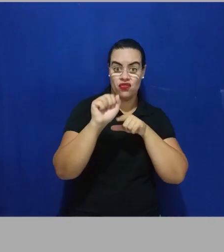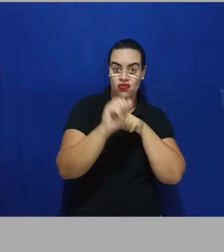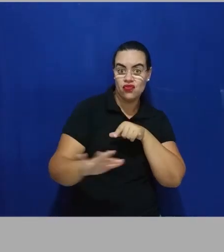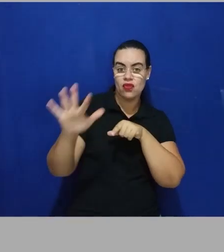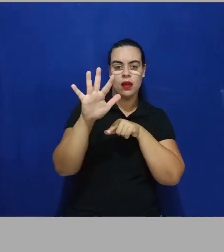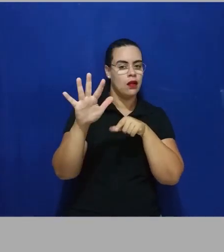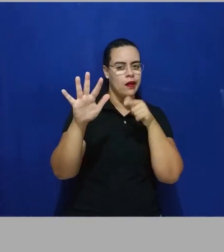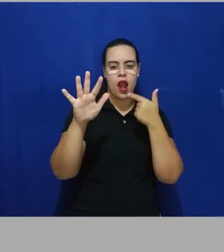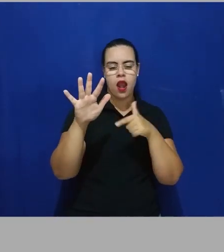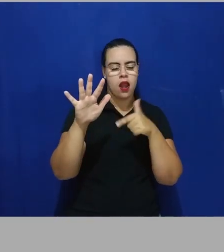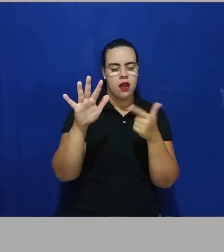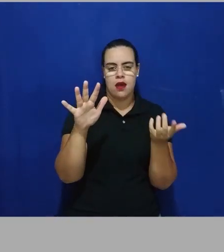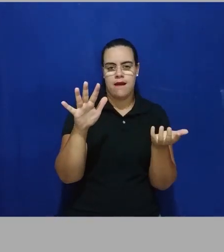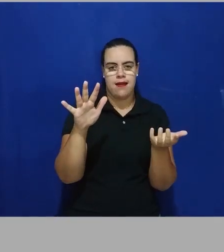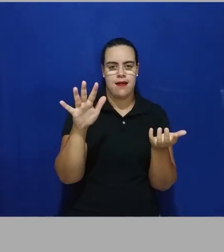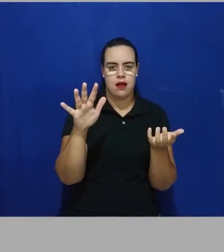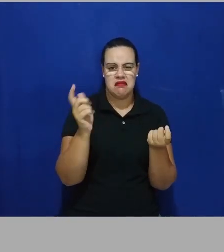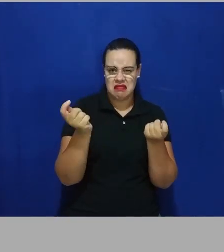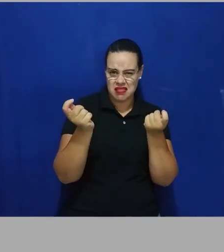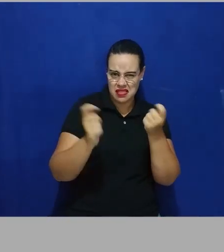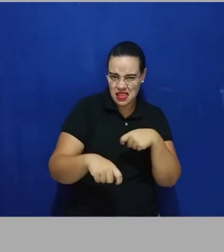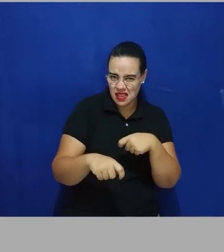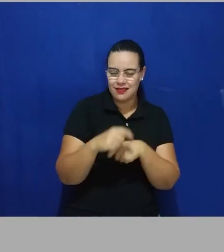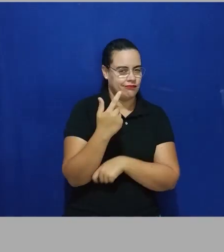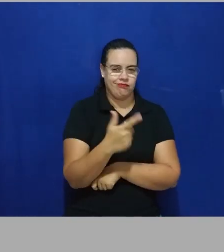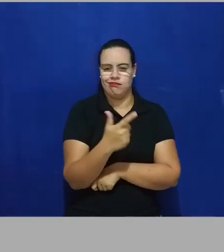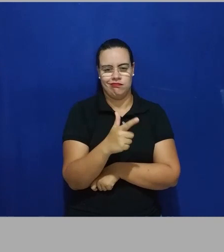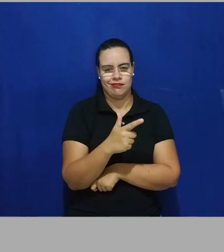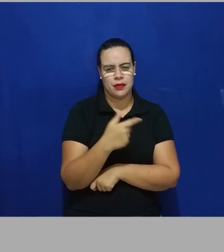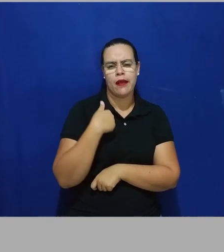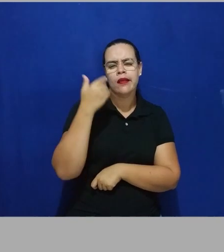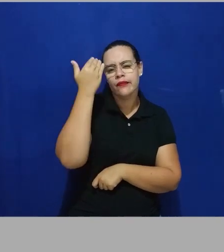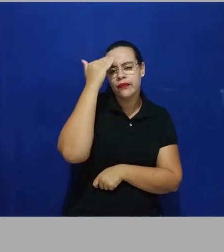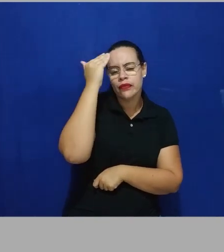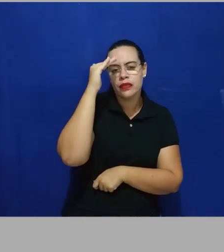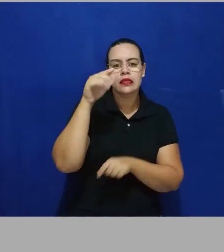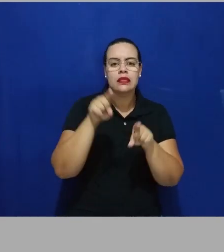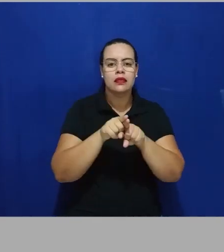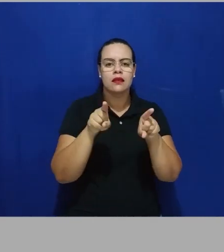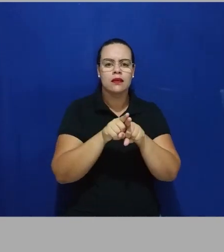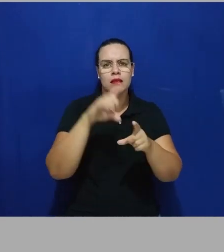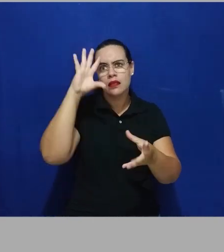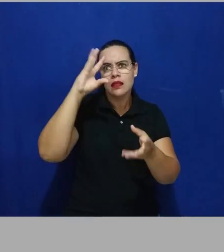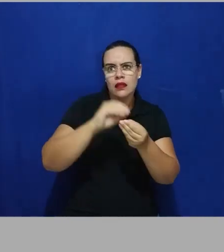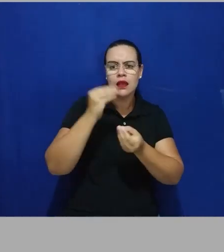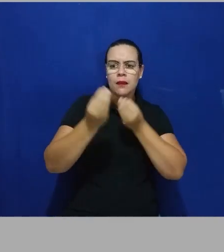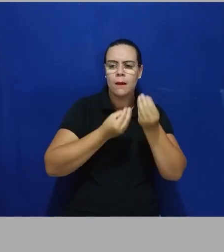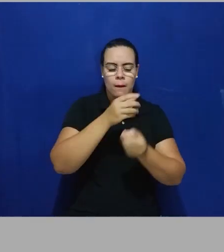completamente capacitada para compreender e entender a vida de uma pessoa de mais